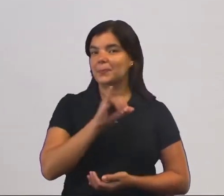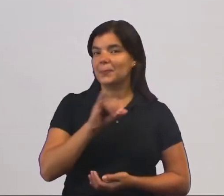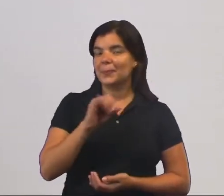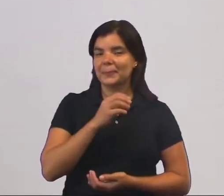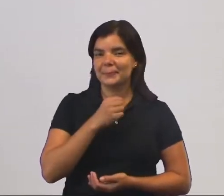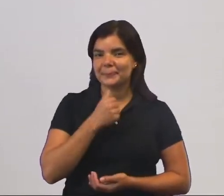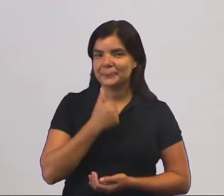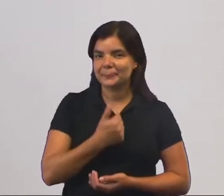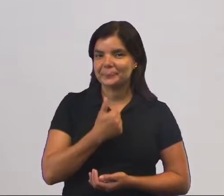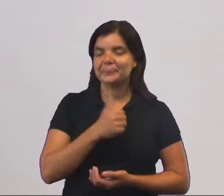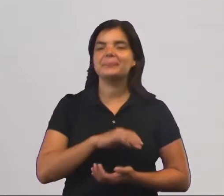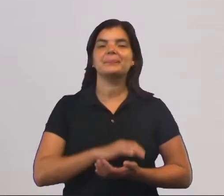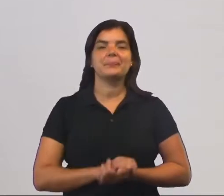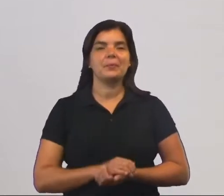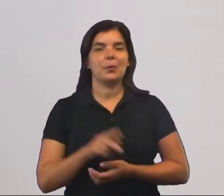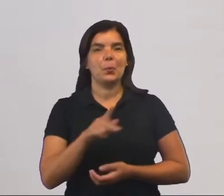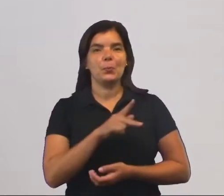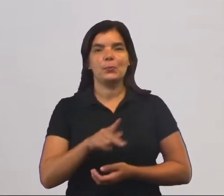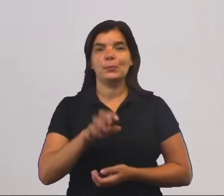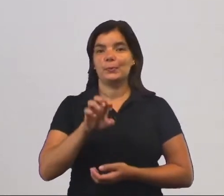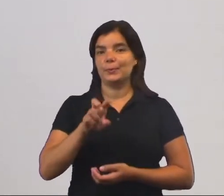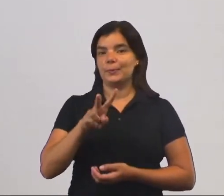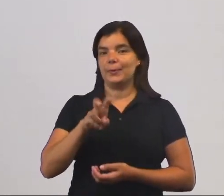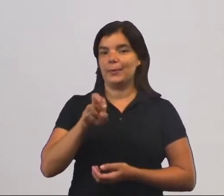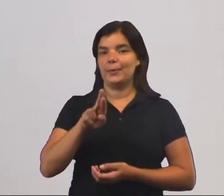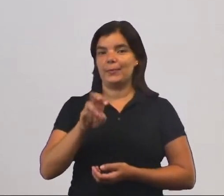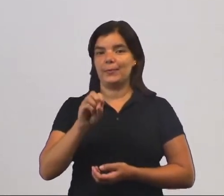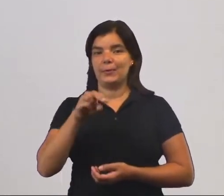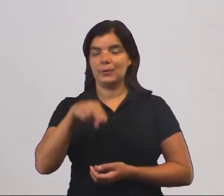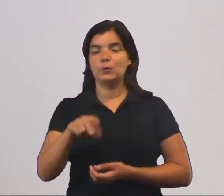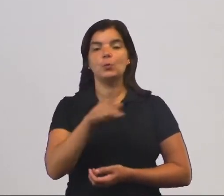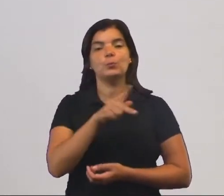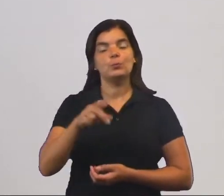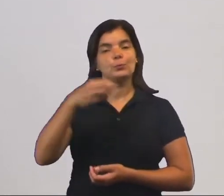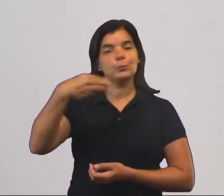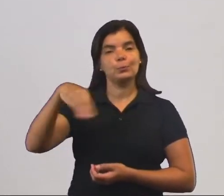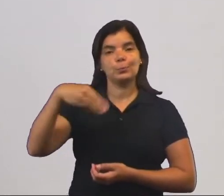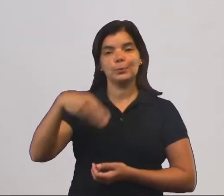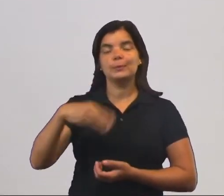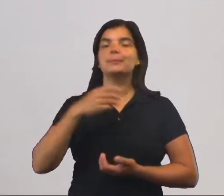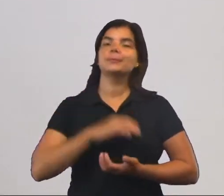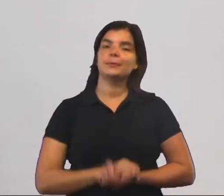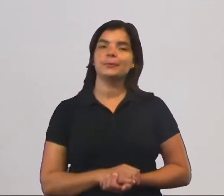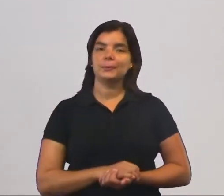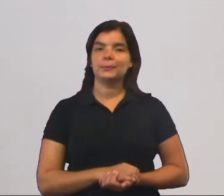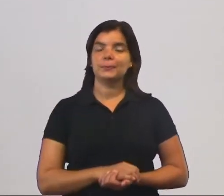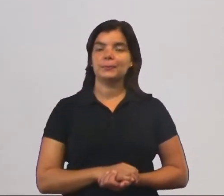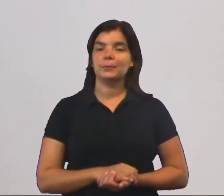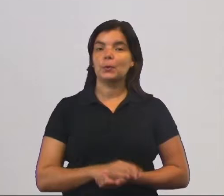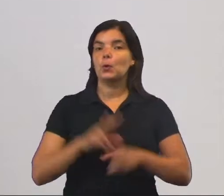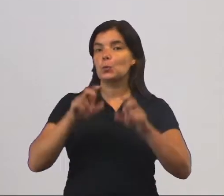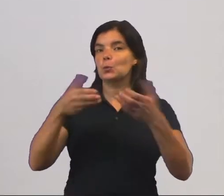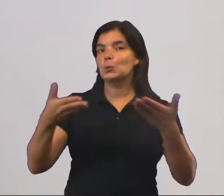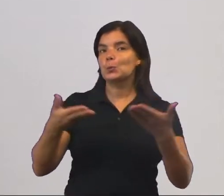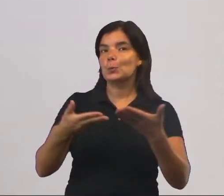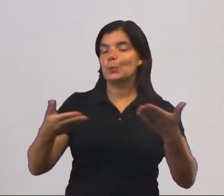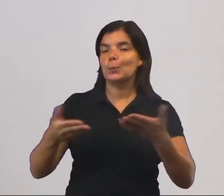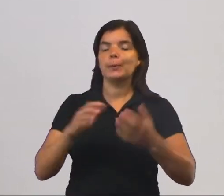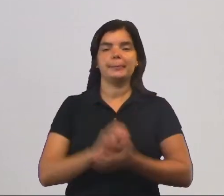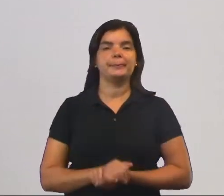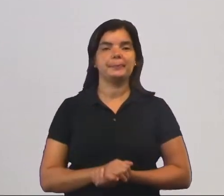Olá, pessoal. Eu sou Everson Ramos, professor de matemática da Rede Estadual de Educação. Nosso assunto de